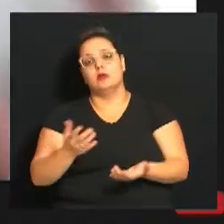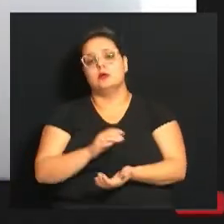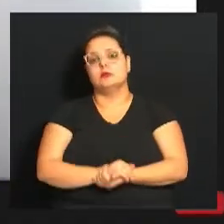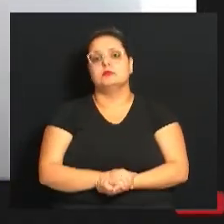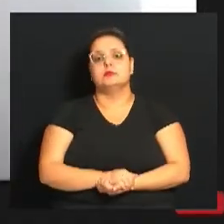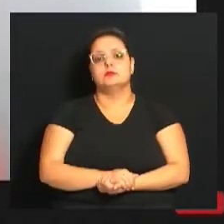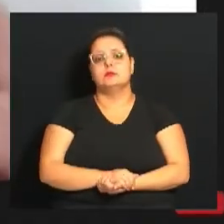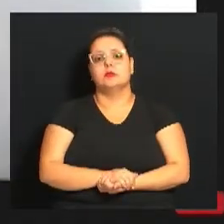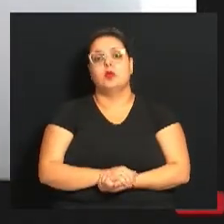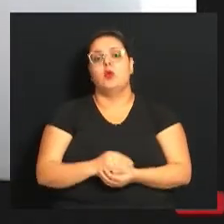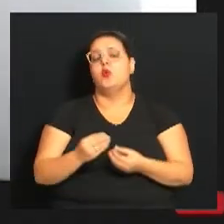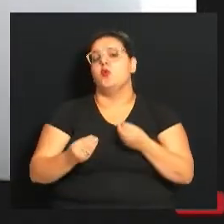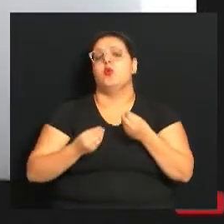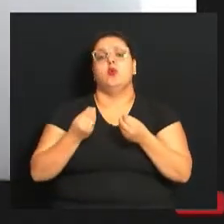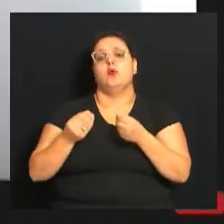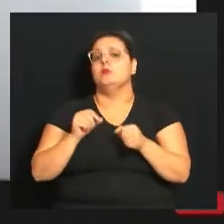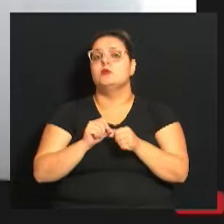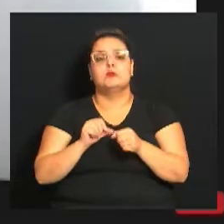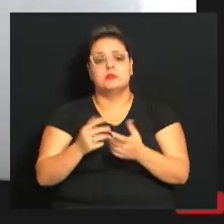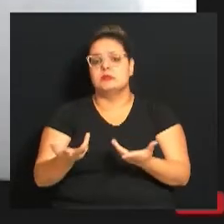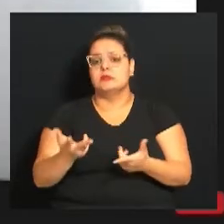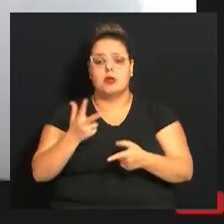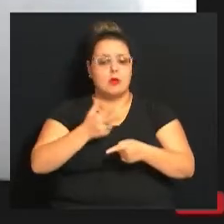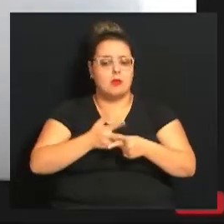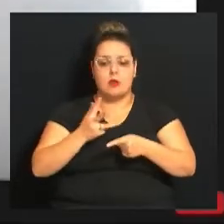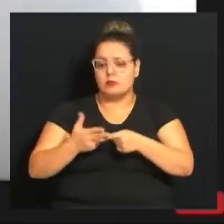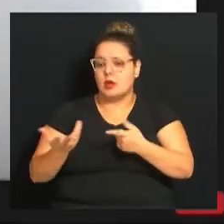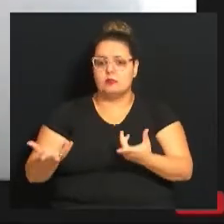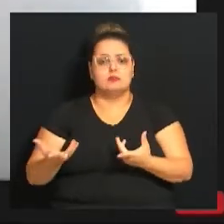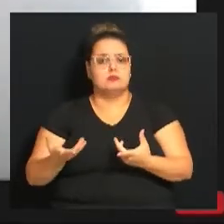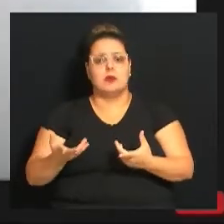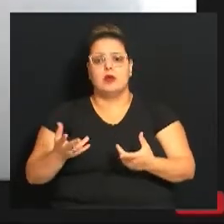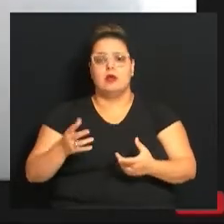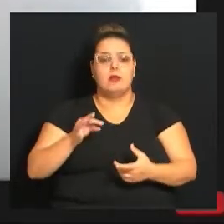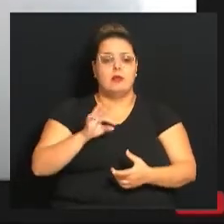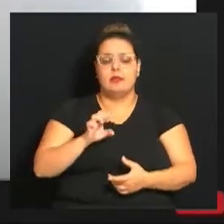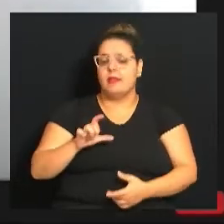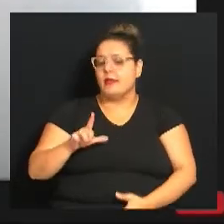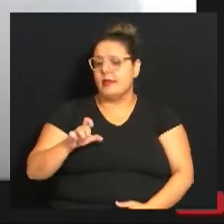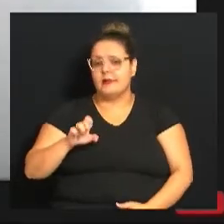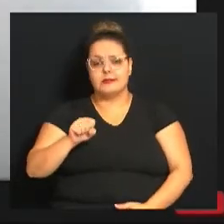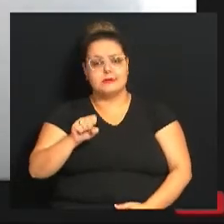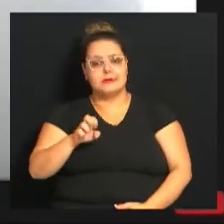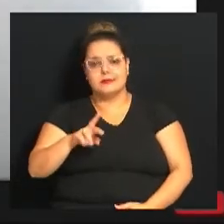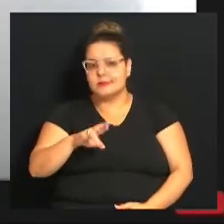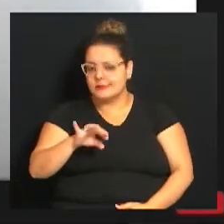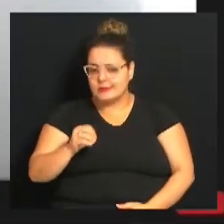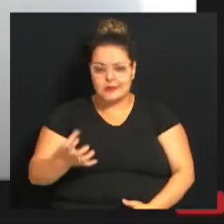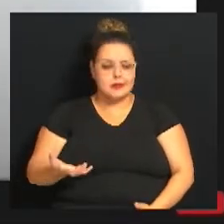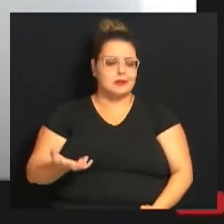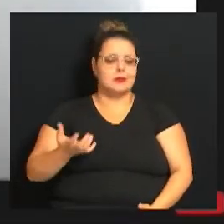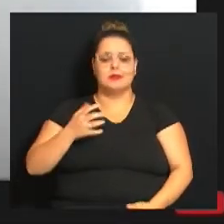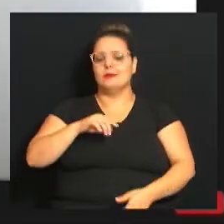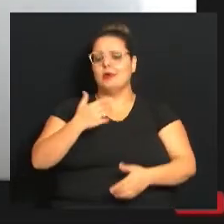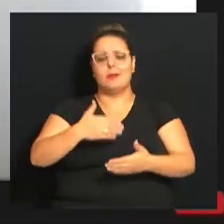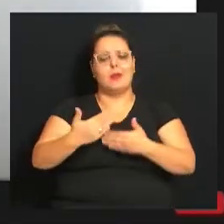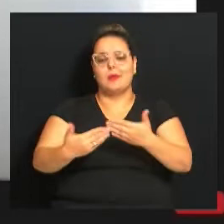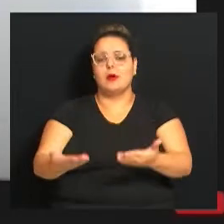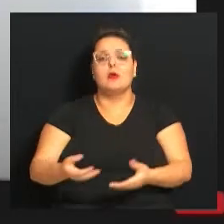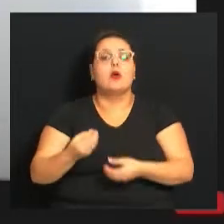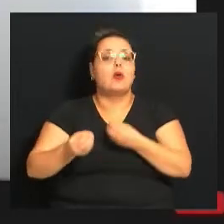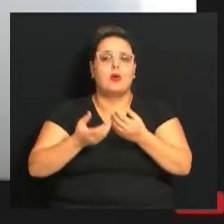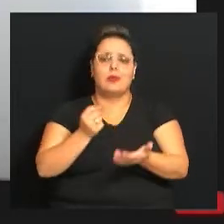como fazer e produzir séries, novelas, teleséries, ou como contratar, manter o seu pessoal. Então, acho que isso